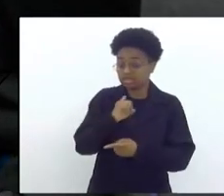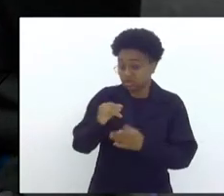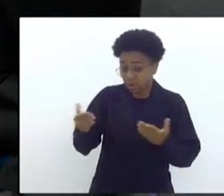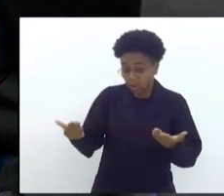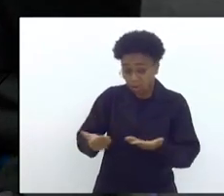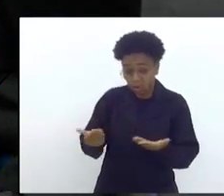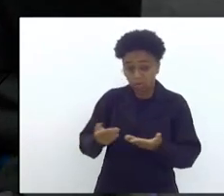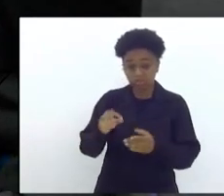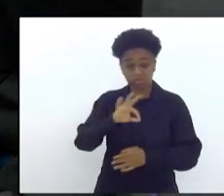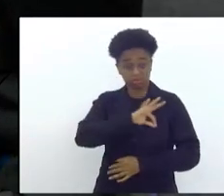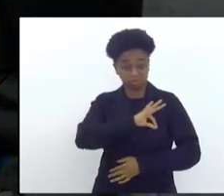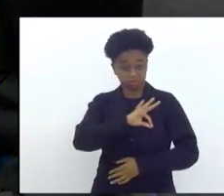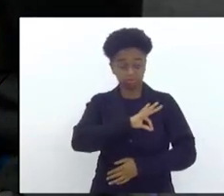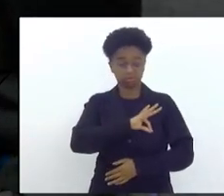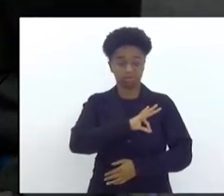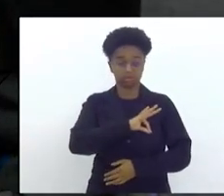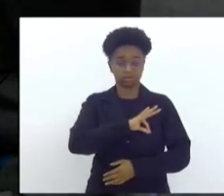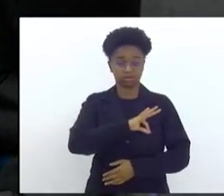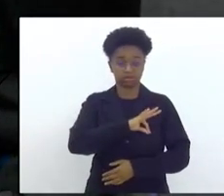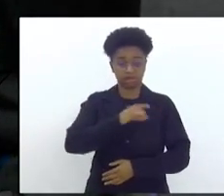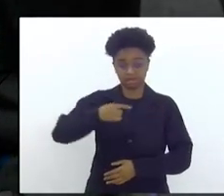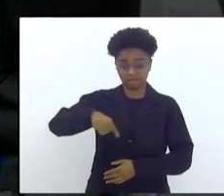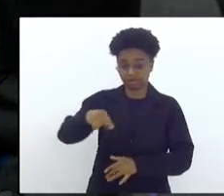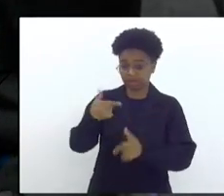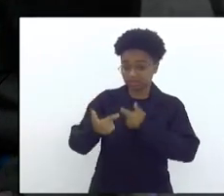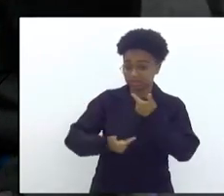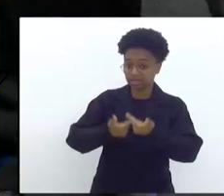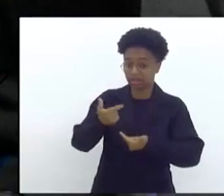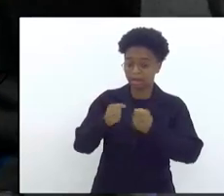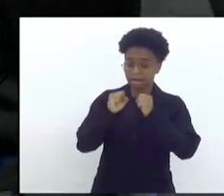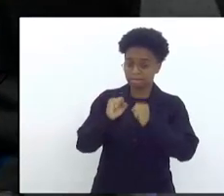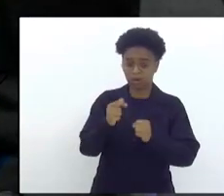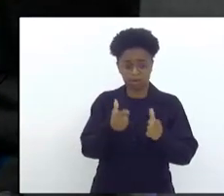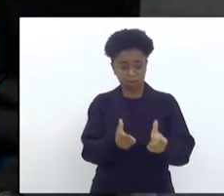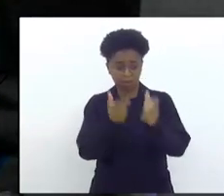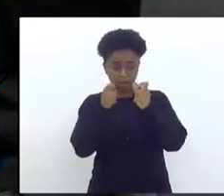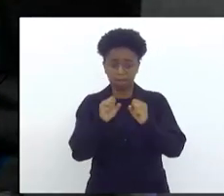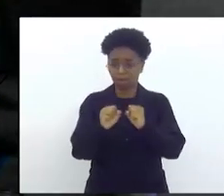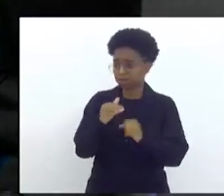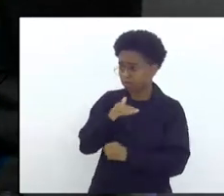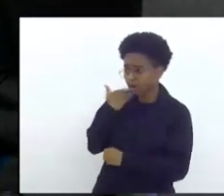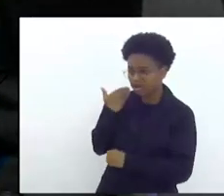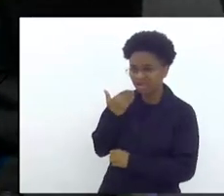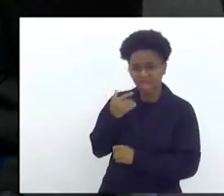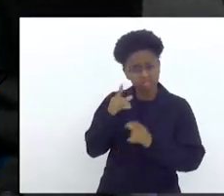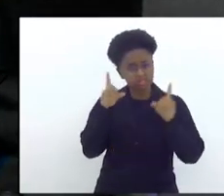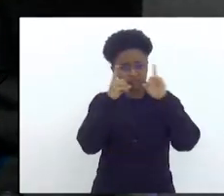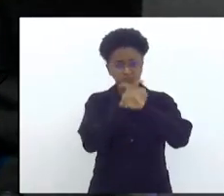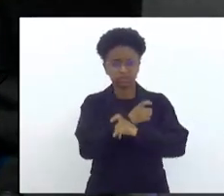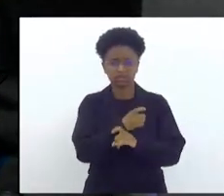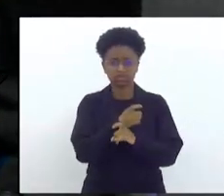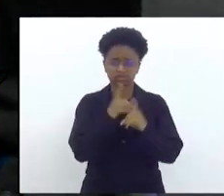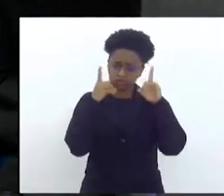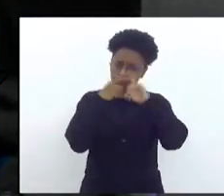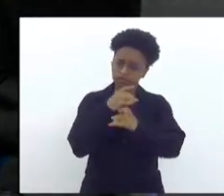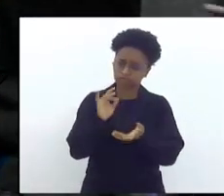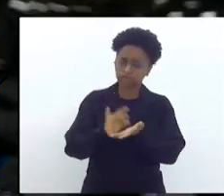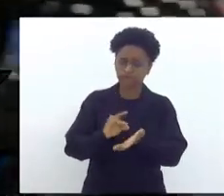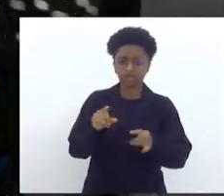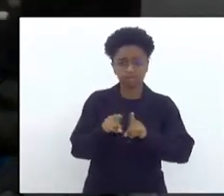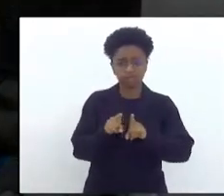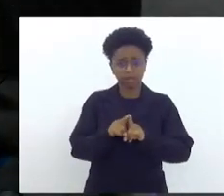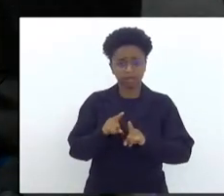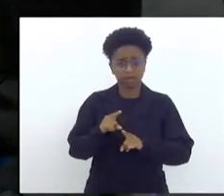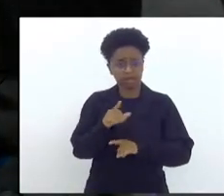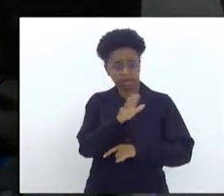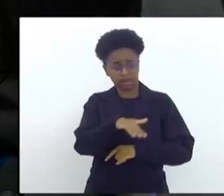esse policial sai para trabalhar podendo matar ou poder não morrer isso é muito cruel é cruel inclusive com